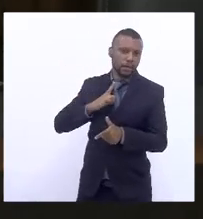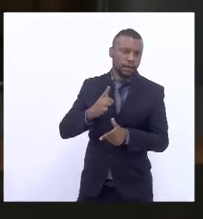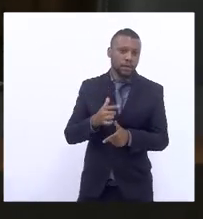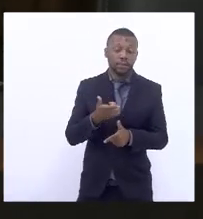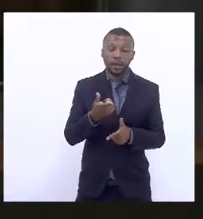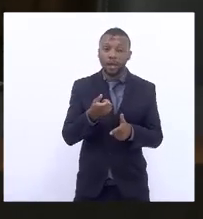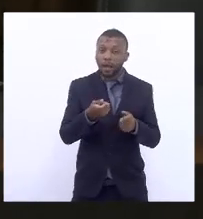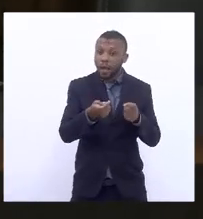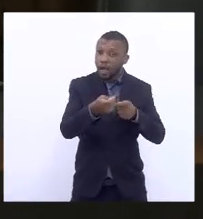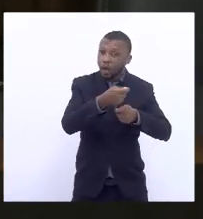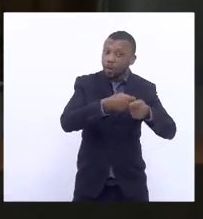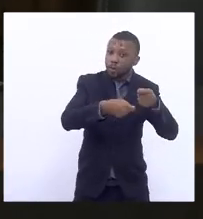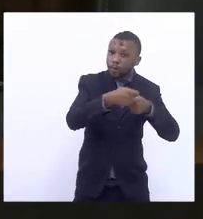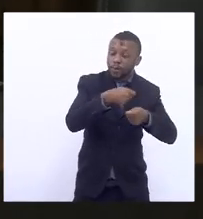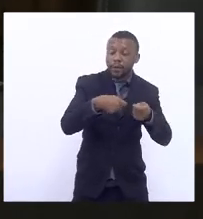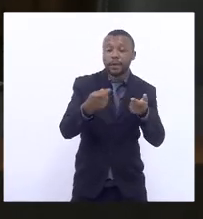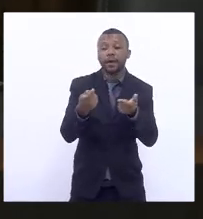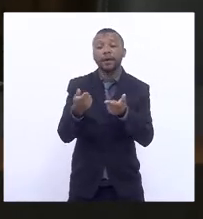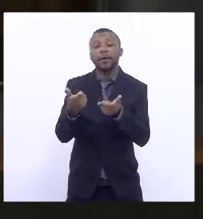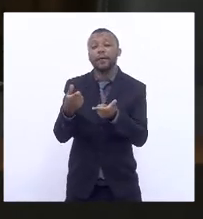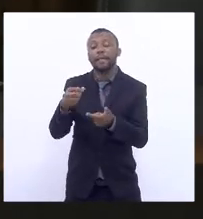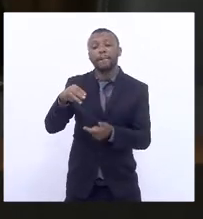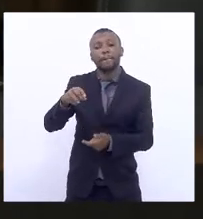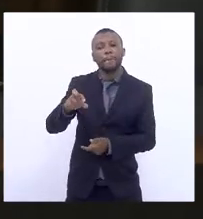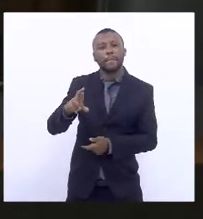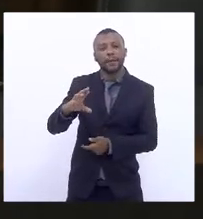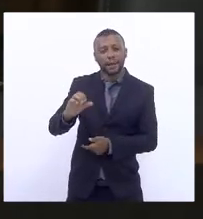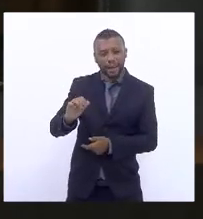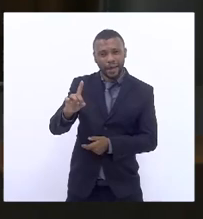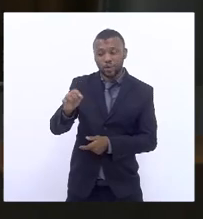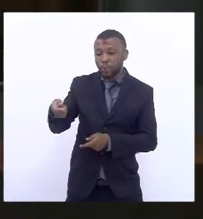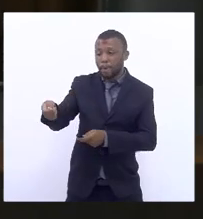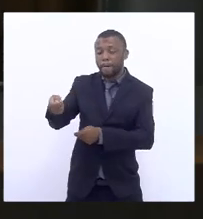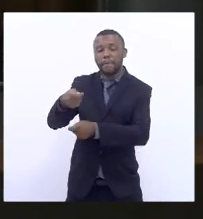é mercado, mercado é demanda, na visão atual.